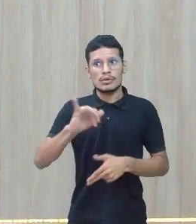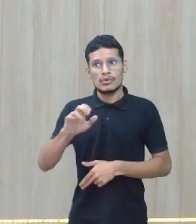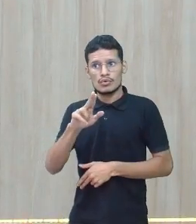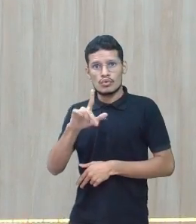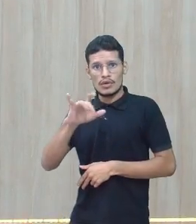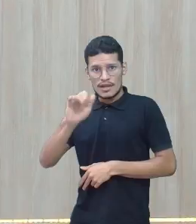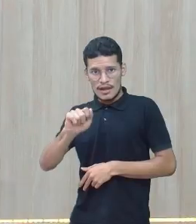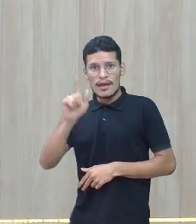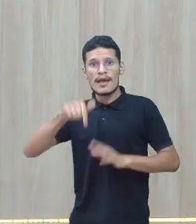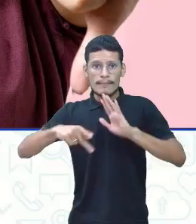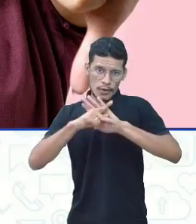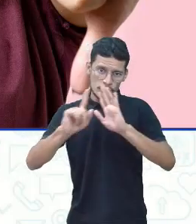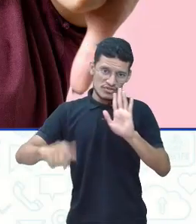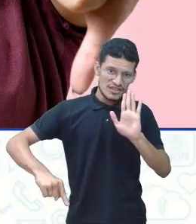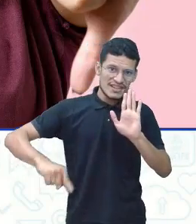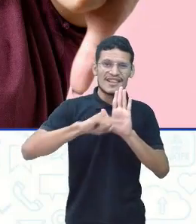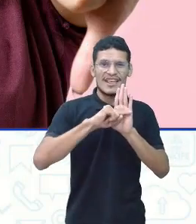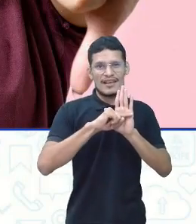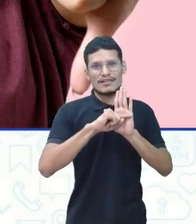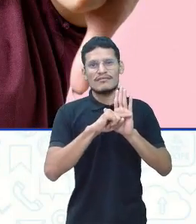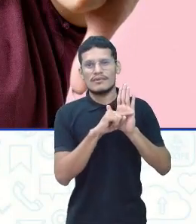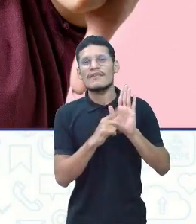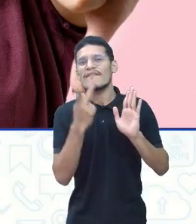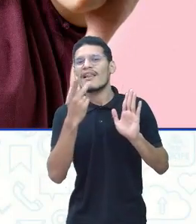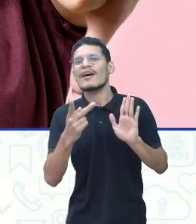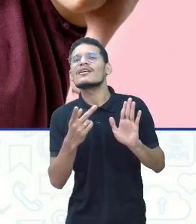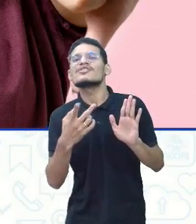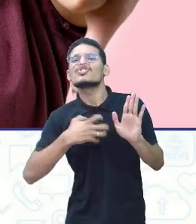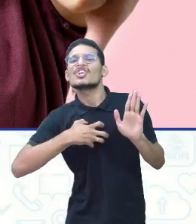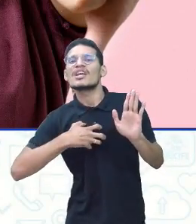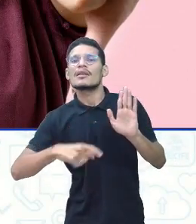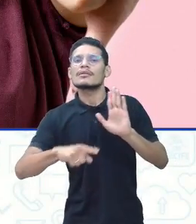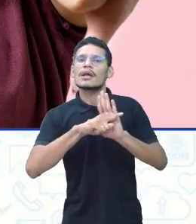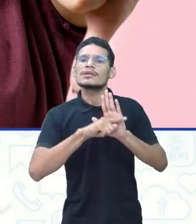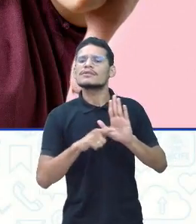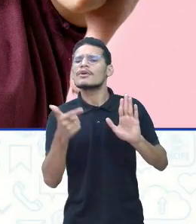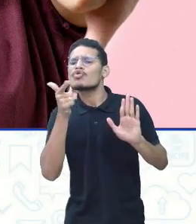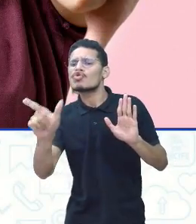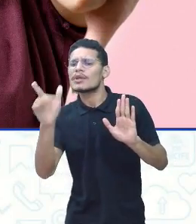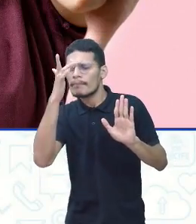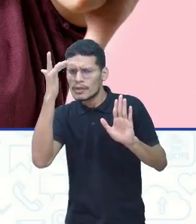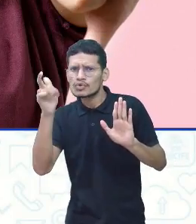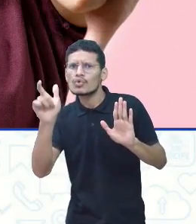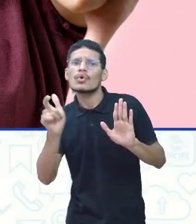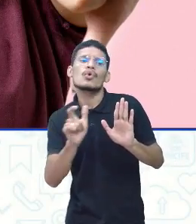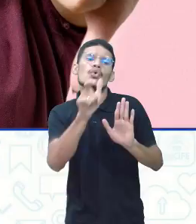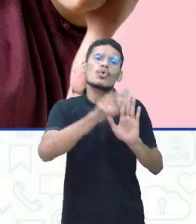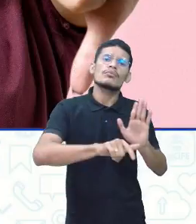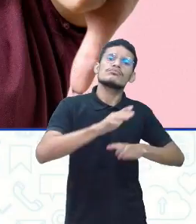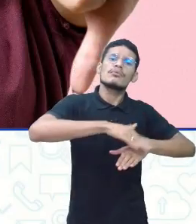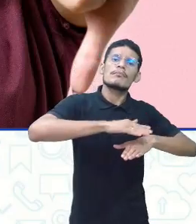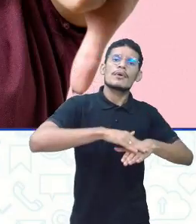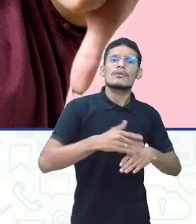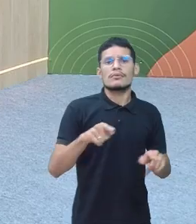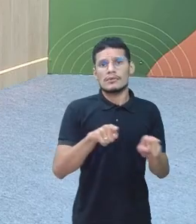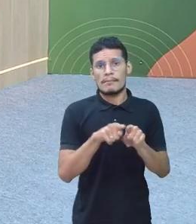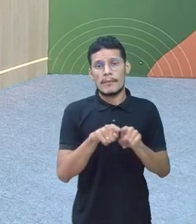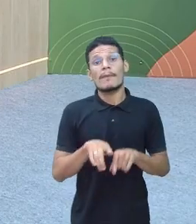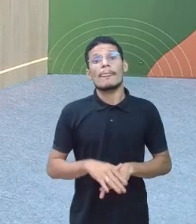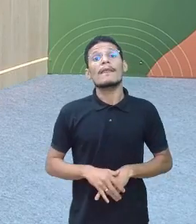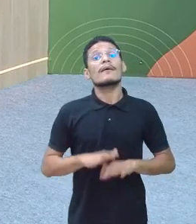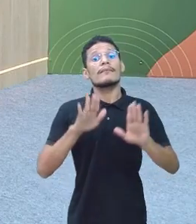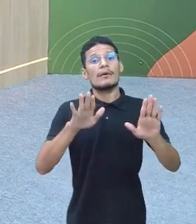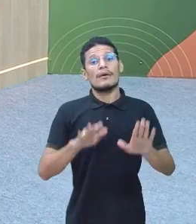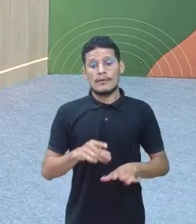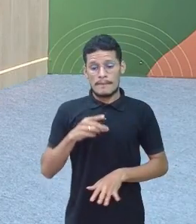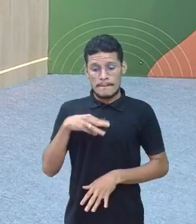fala é a negatividade. Então, falar de forma negativa de alguém ou de alguma situação, encarar o mundo de forma negativa. Mas, como bem a gente sabe,